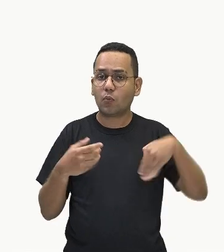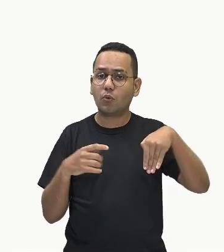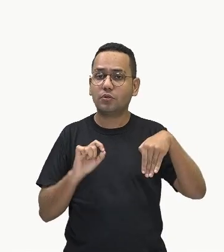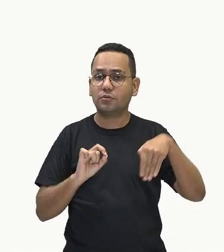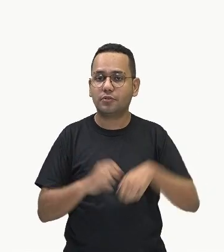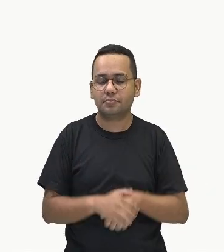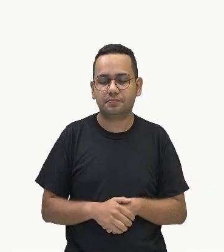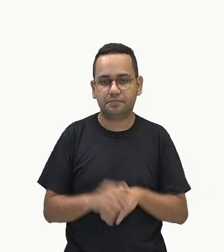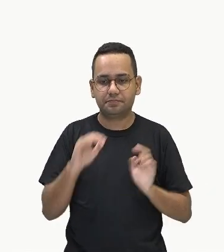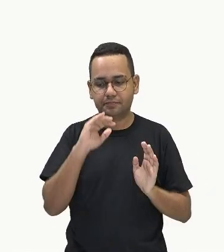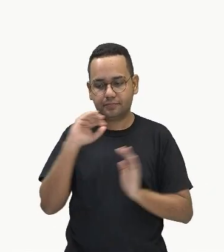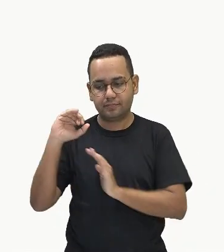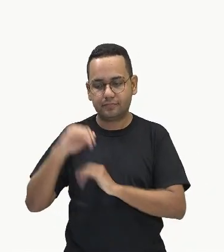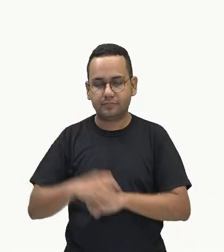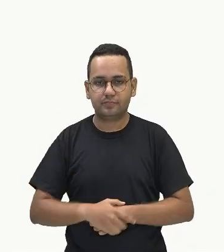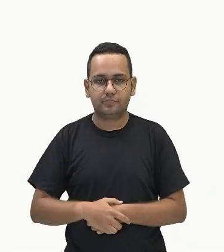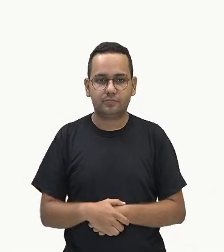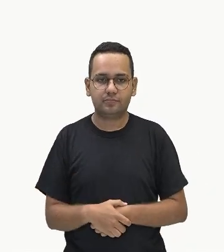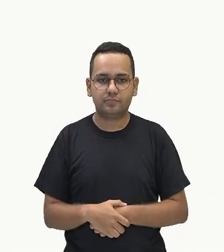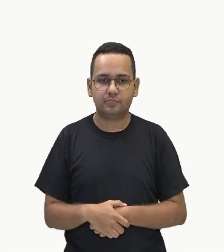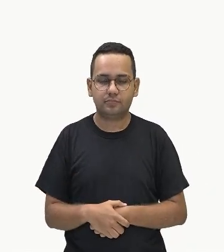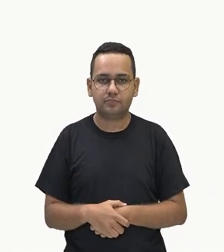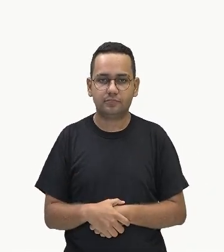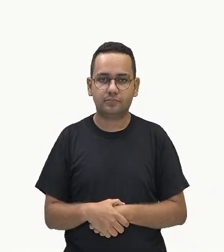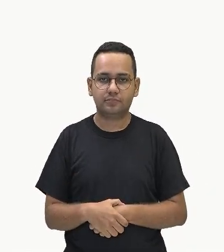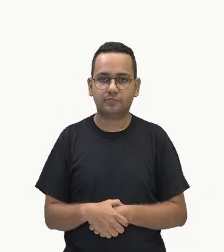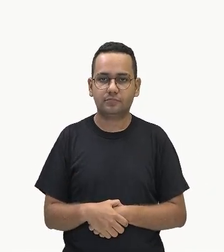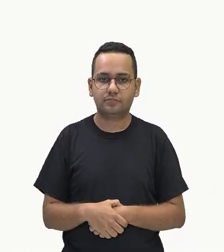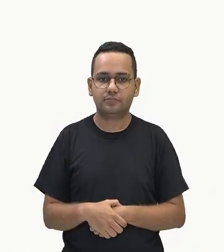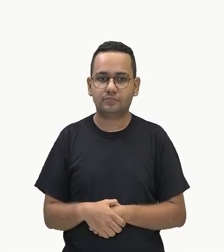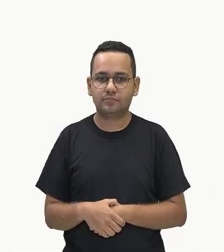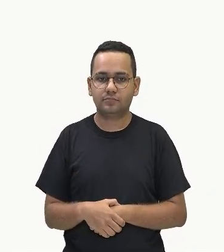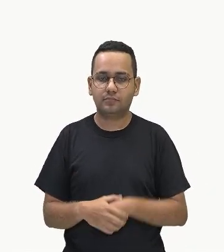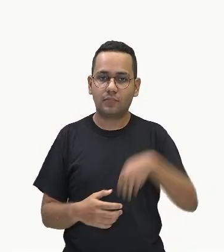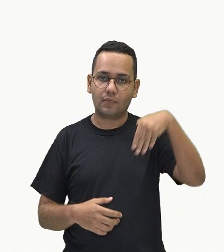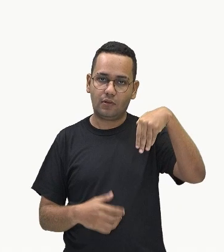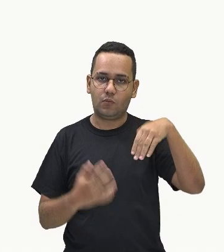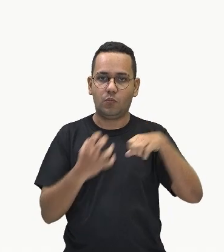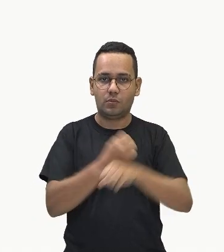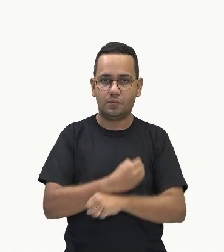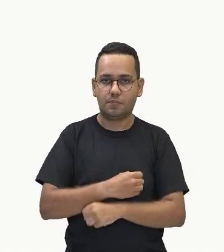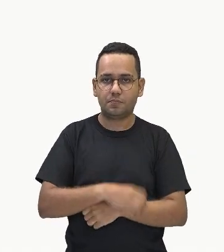Meu montante vai ser o meu capital